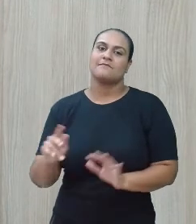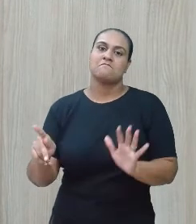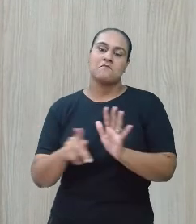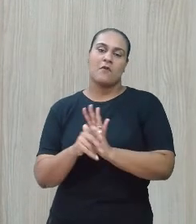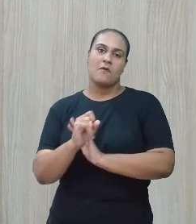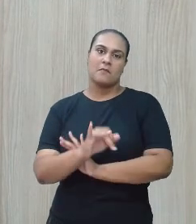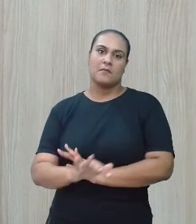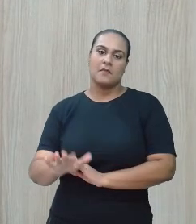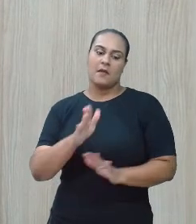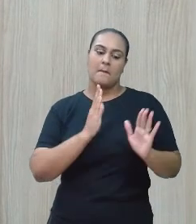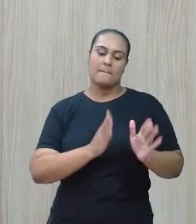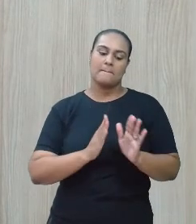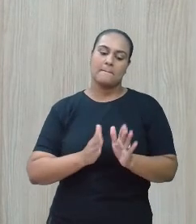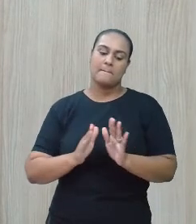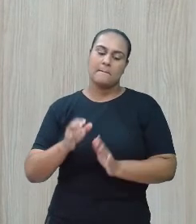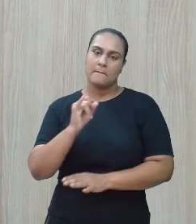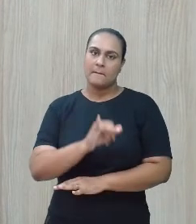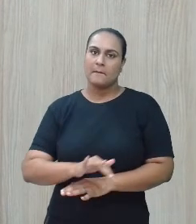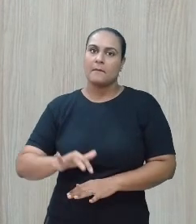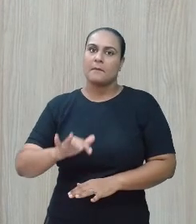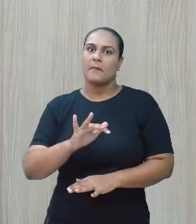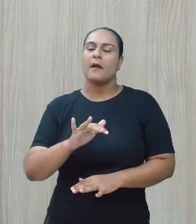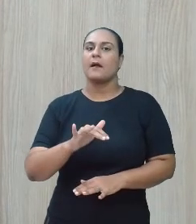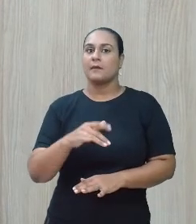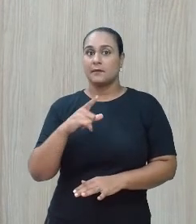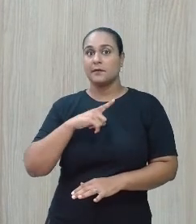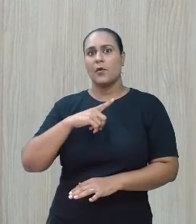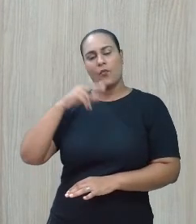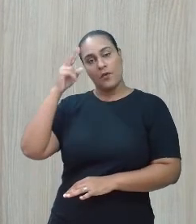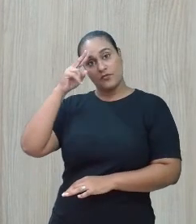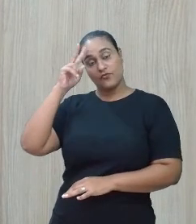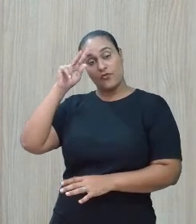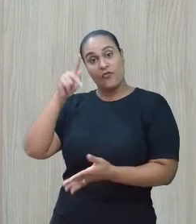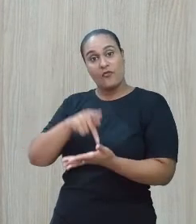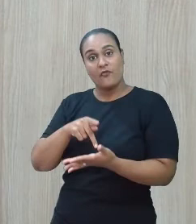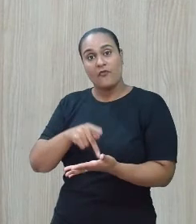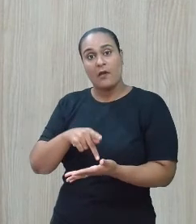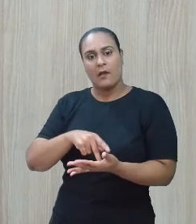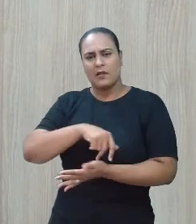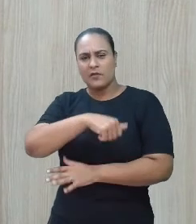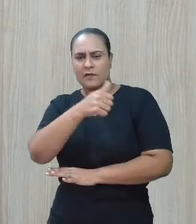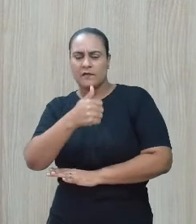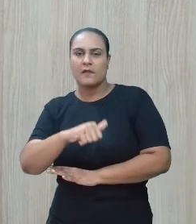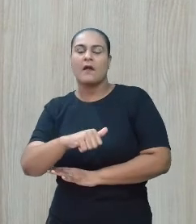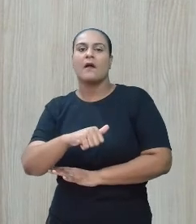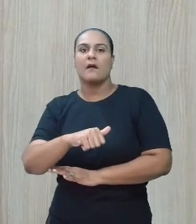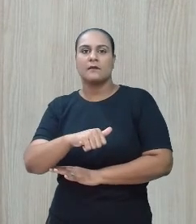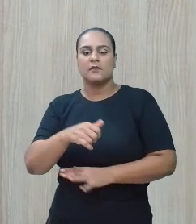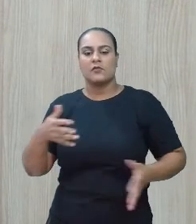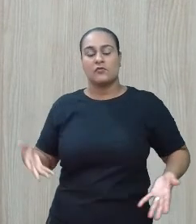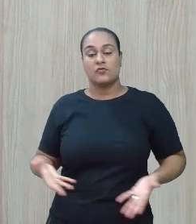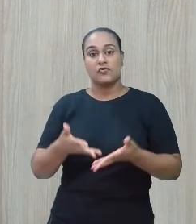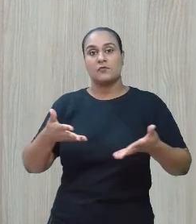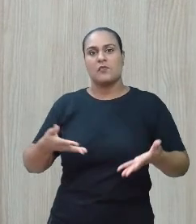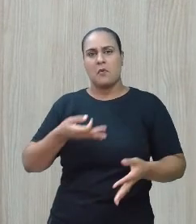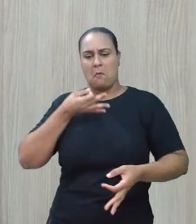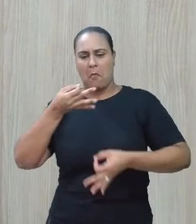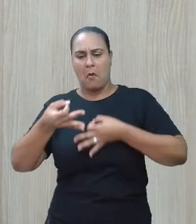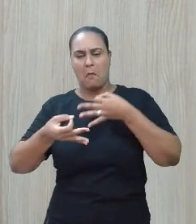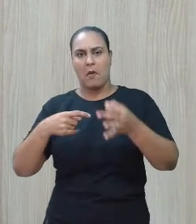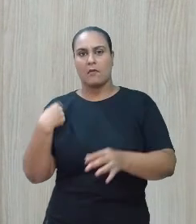A sequência de imagens vai contar uma historinha para a gente, vai despertar essa criticidade. E aí você estava falando